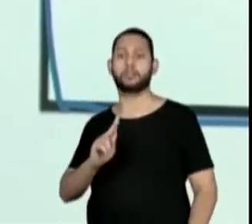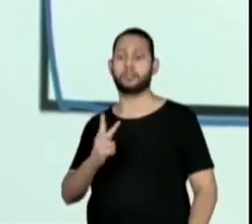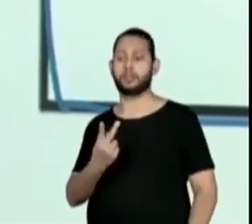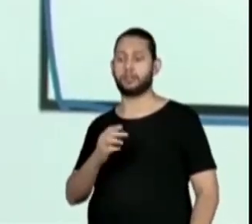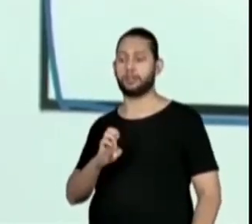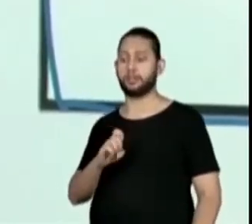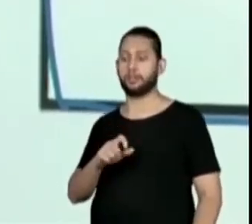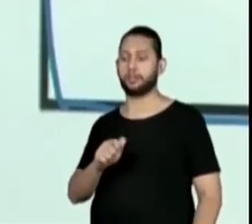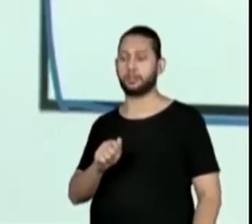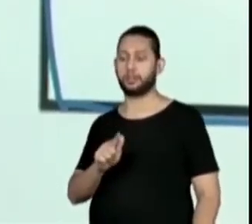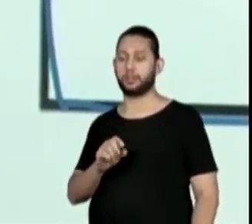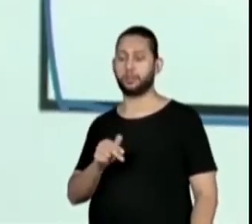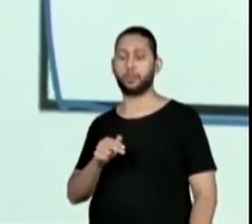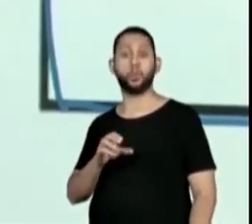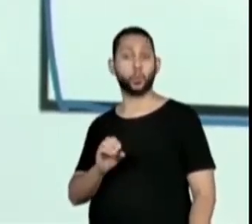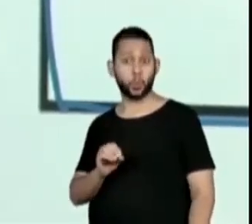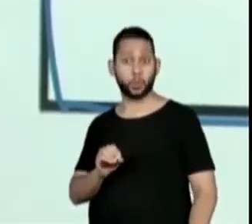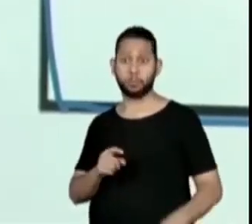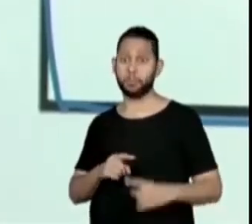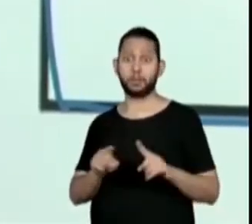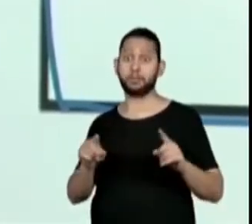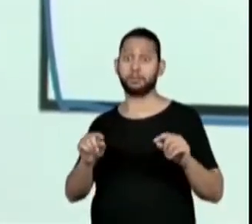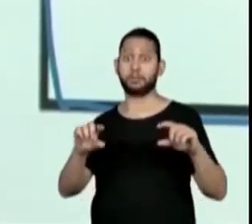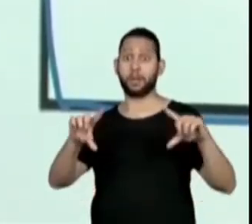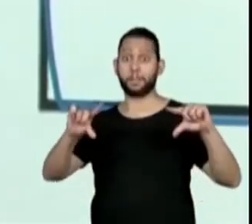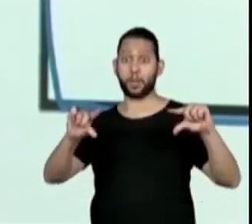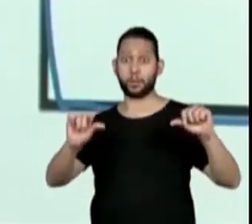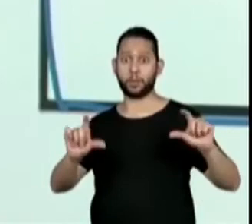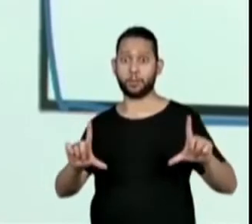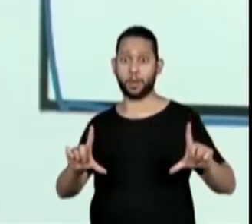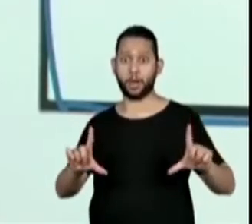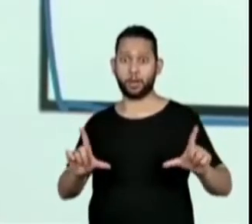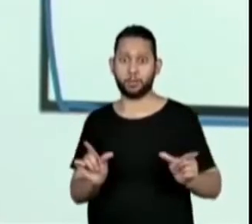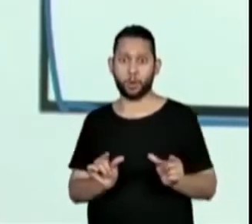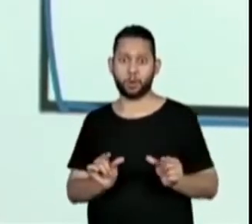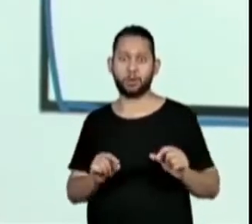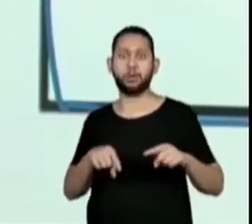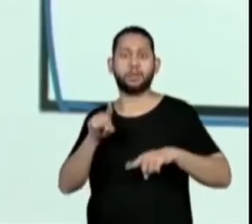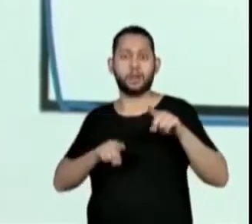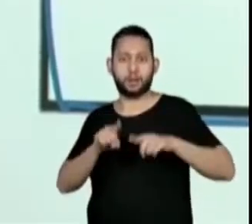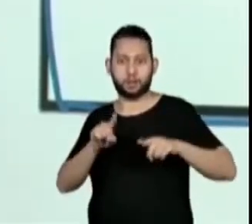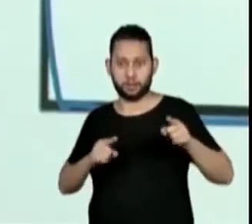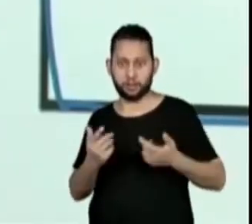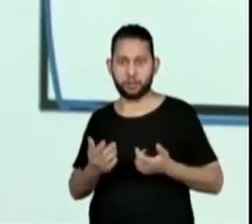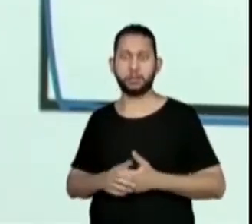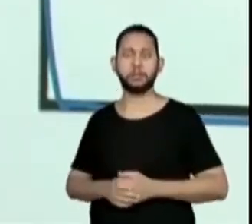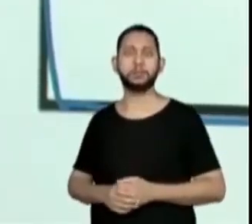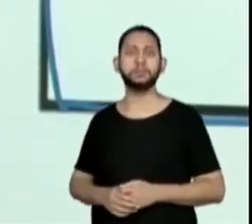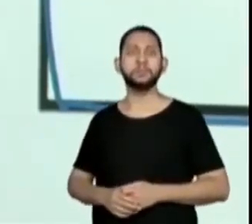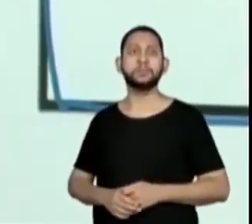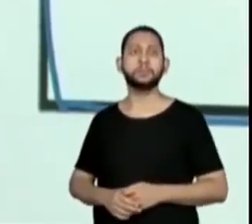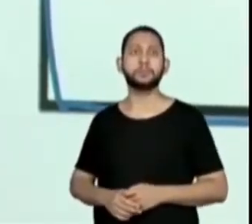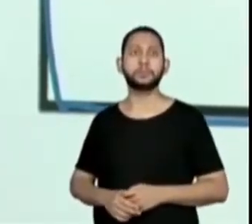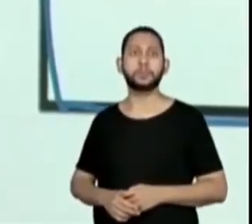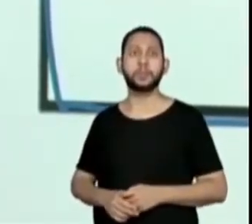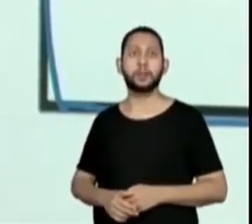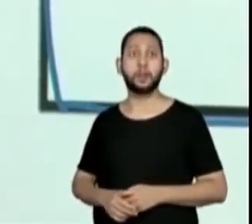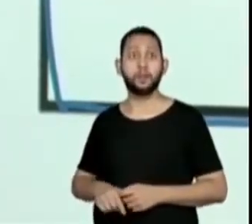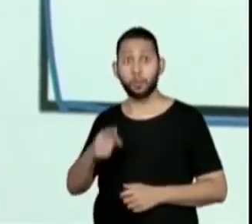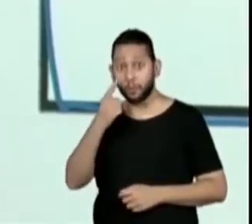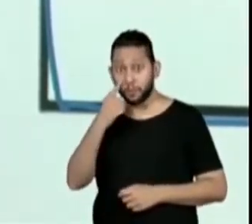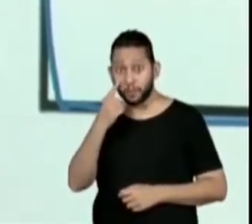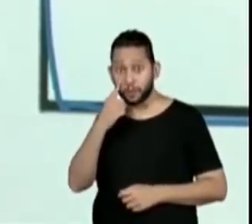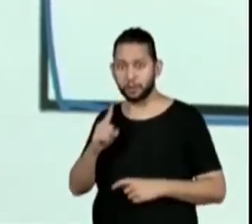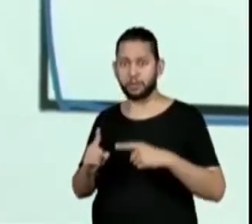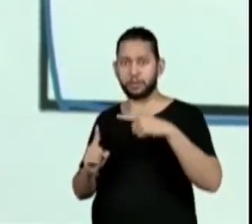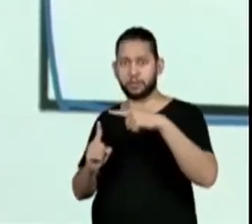hexágono também. Irregular. Tá vendo? Triângulo retângulo. Boa pro Ana Paula. Isso mesmo. Vamos lá. É para contar essas